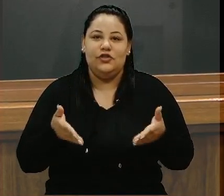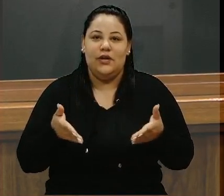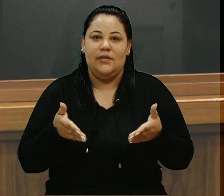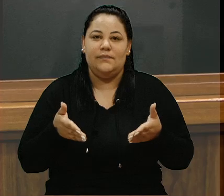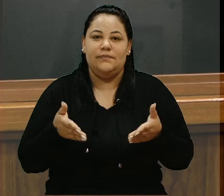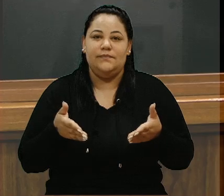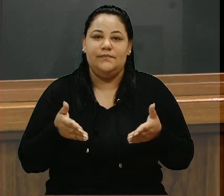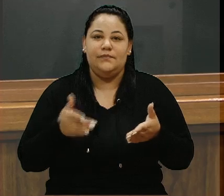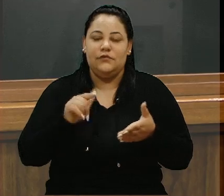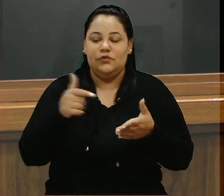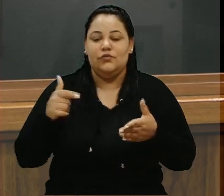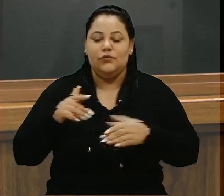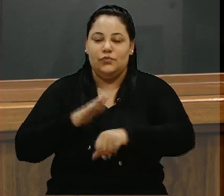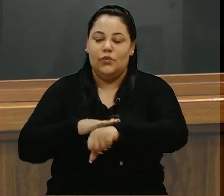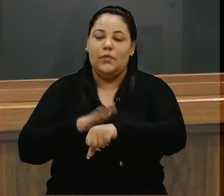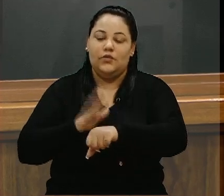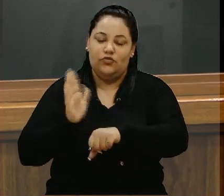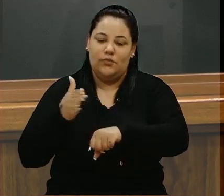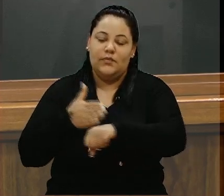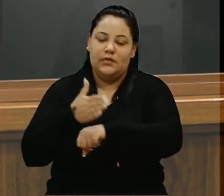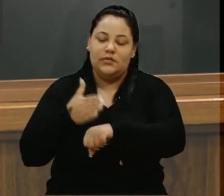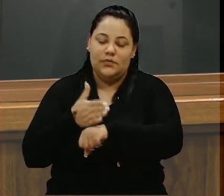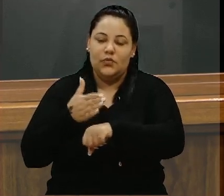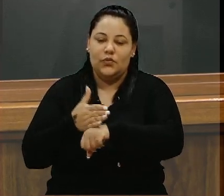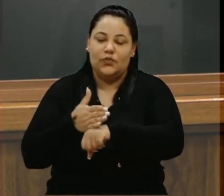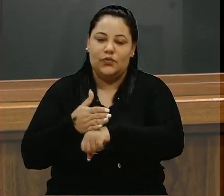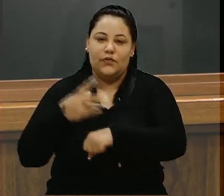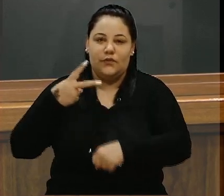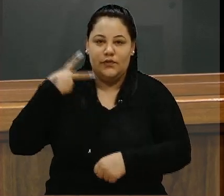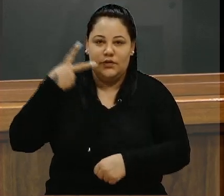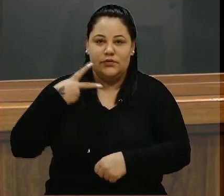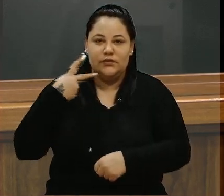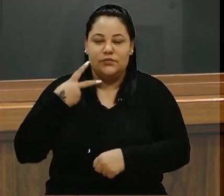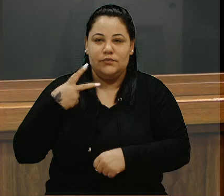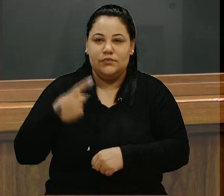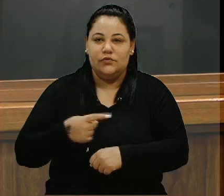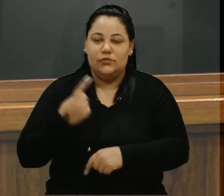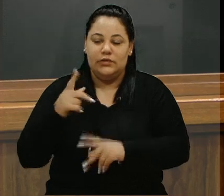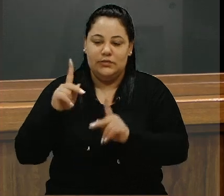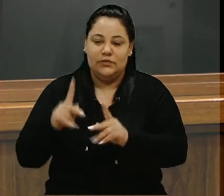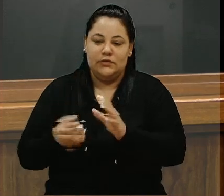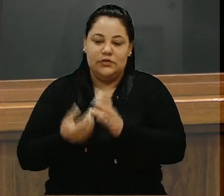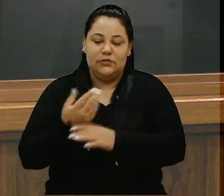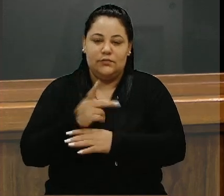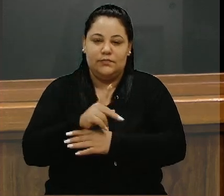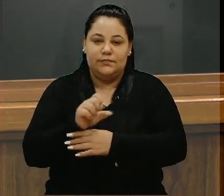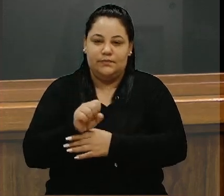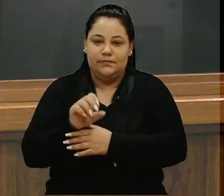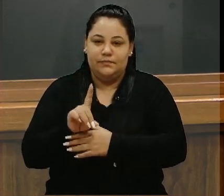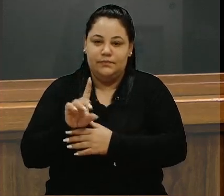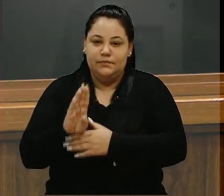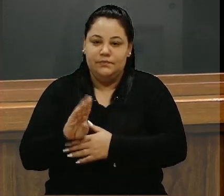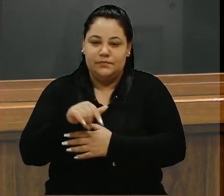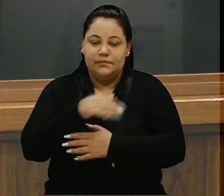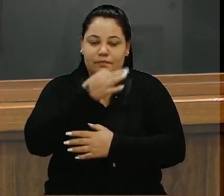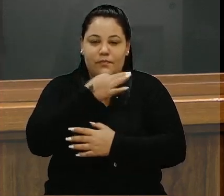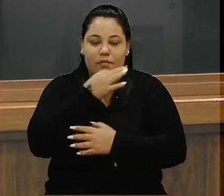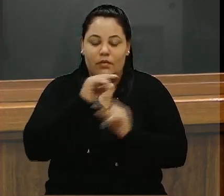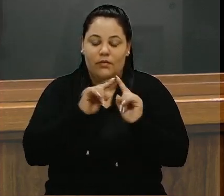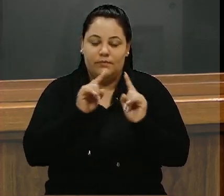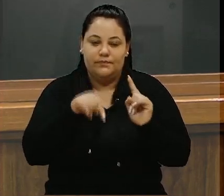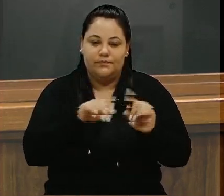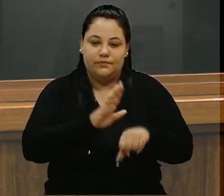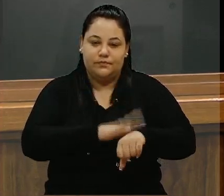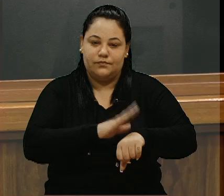outras épocas, a vereadora, uma das fundadoras do PSDB em Caxias, mas, nesse momento, já,